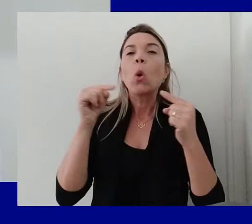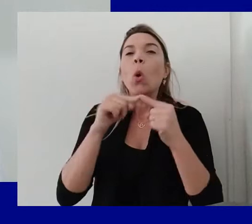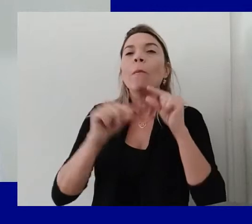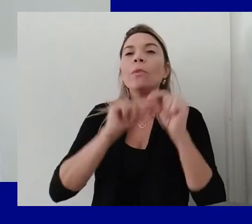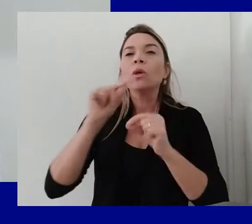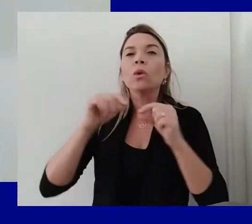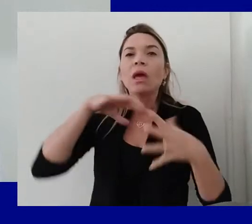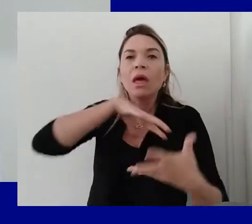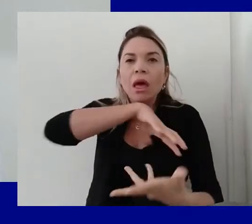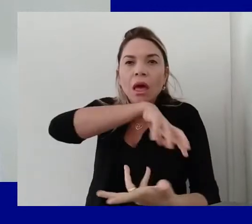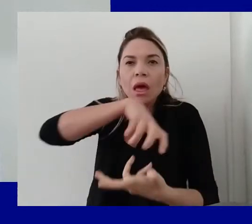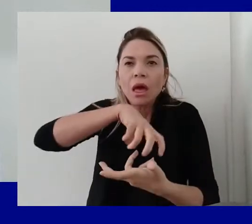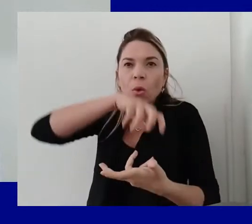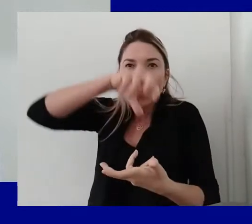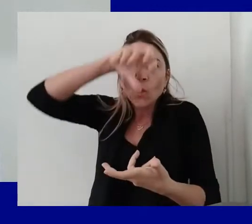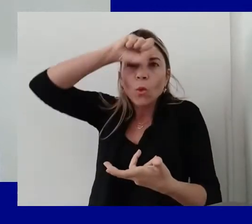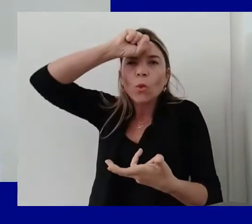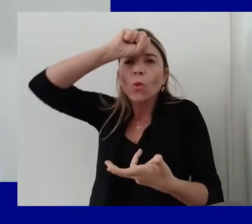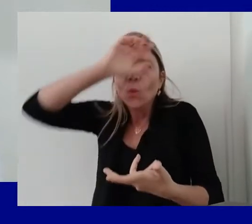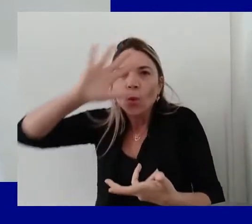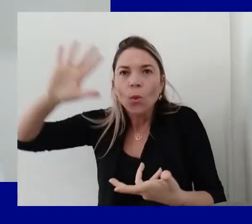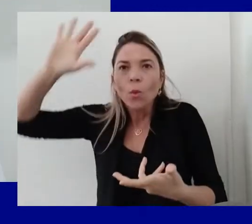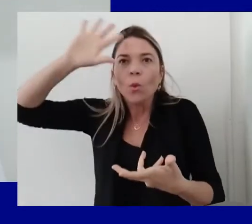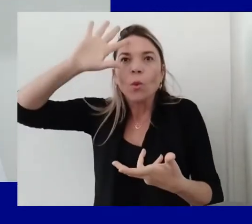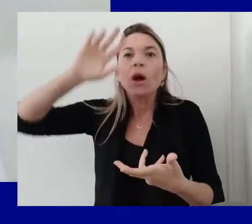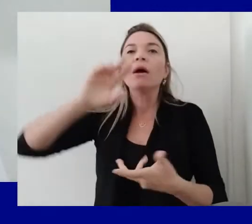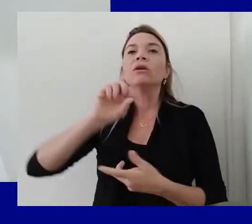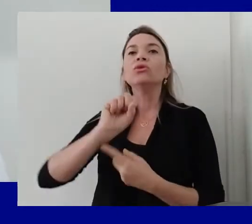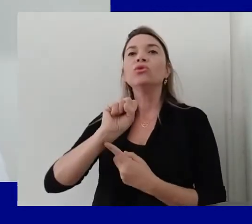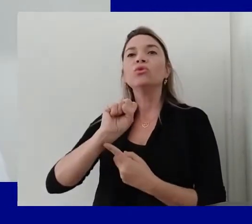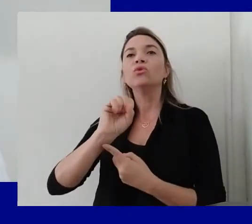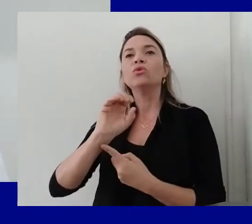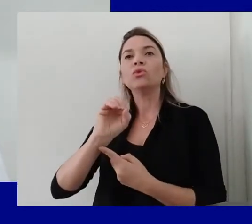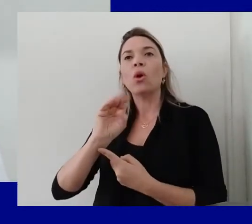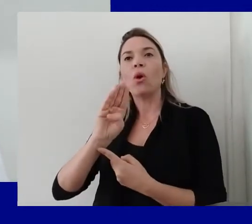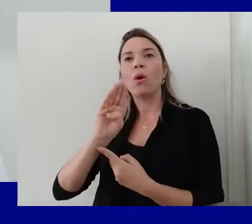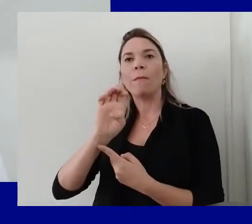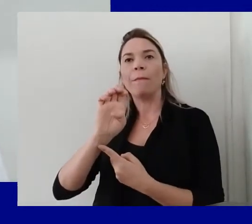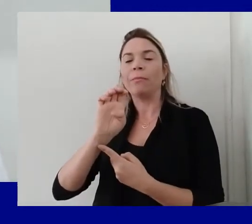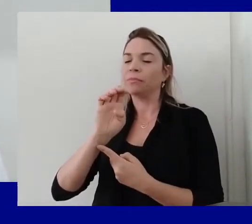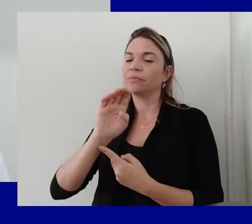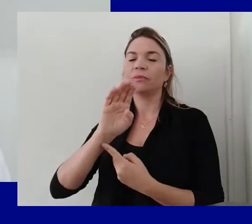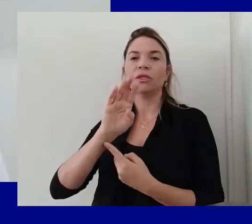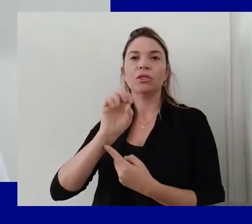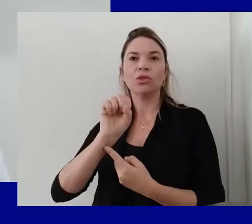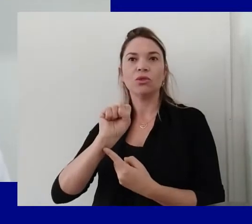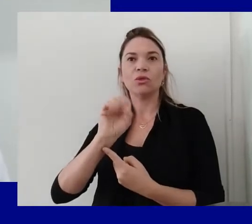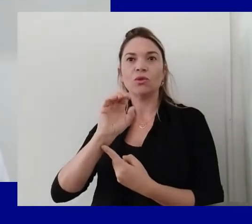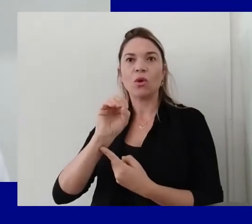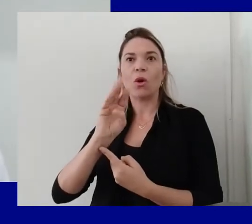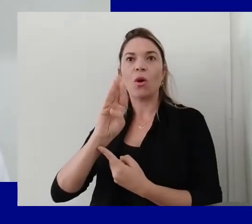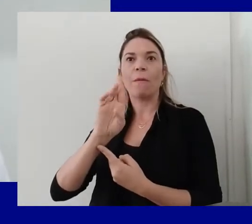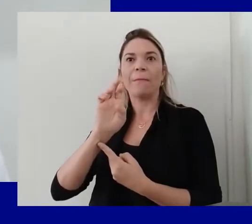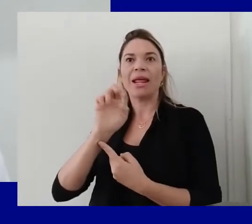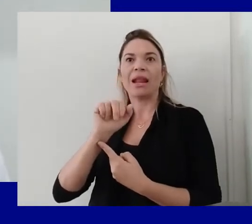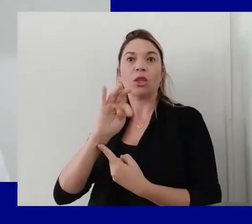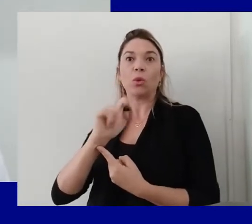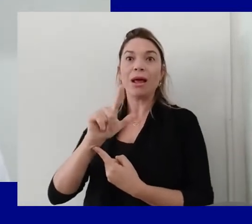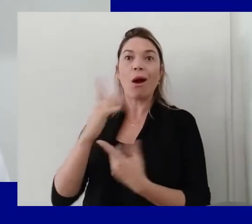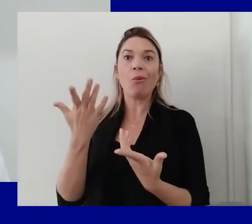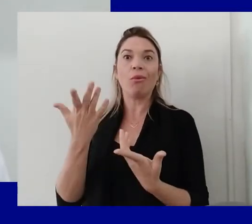possibilidade de entrarmos na dimensão do sobrenatural. Judas escreveu em sua epístola, no final de sua